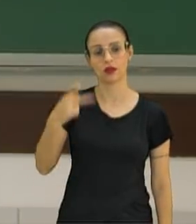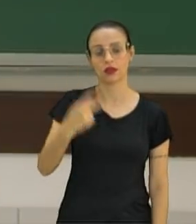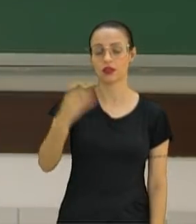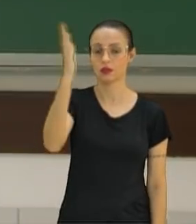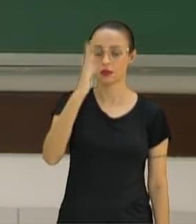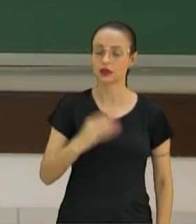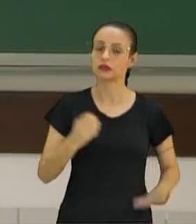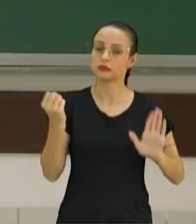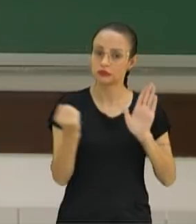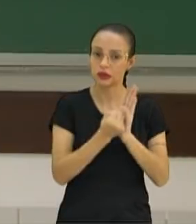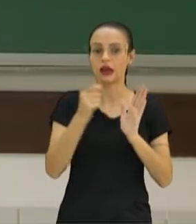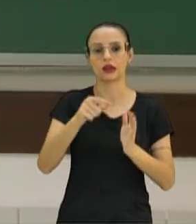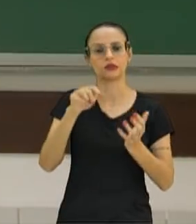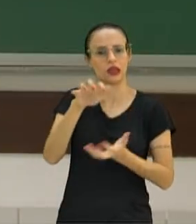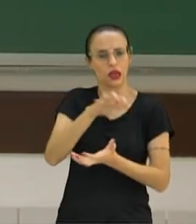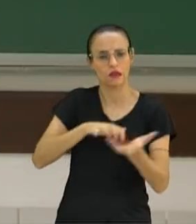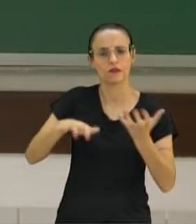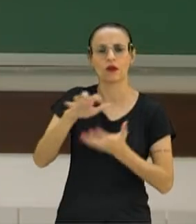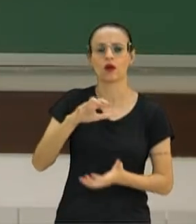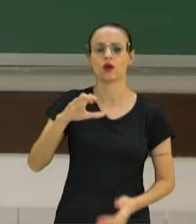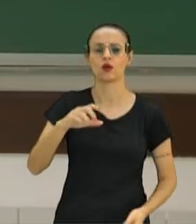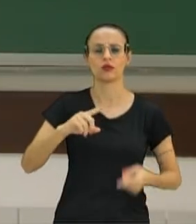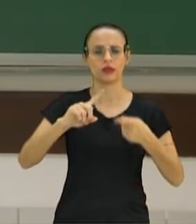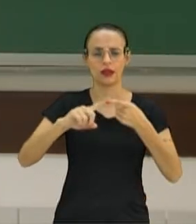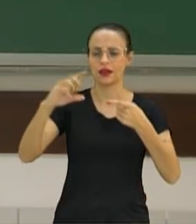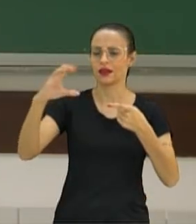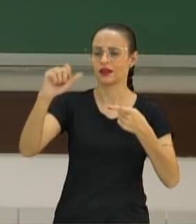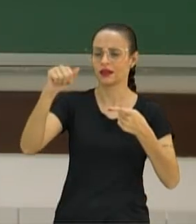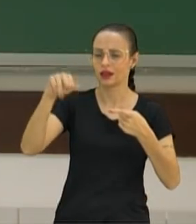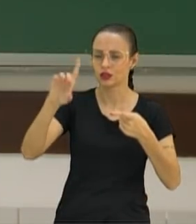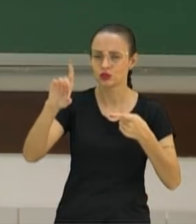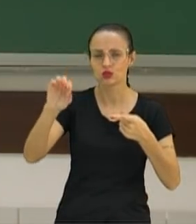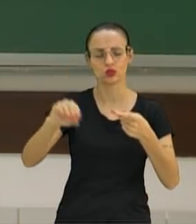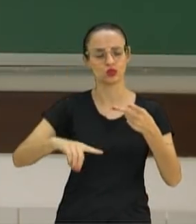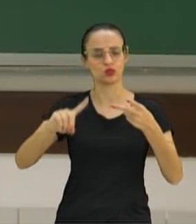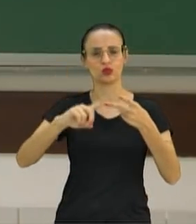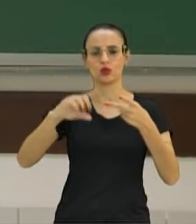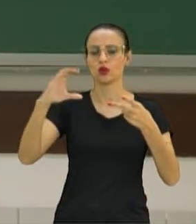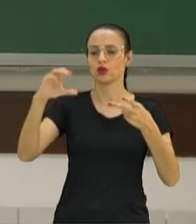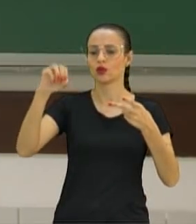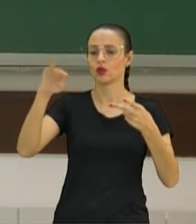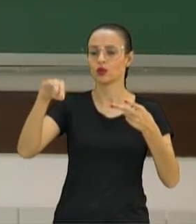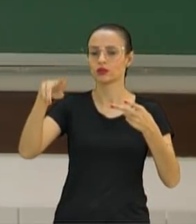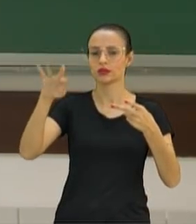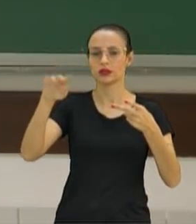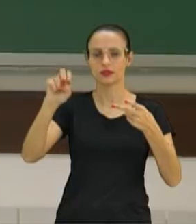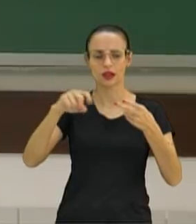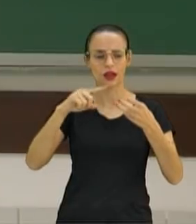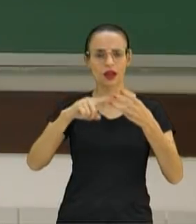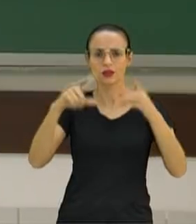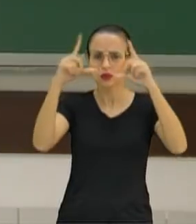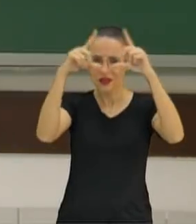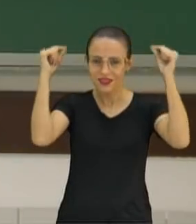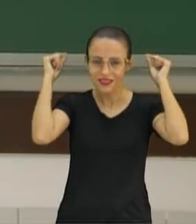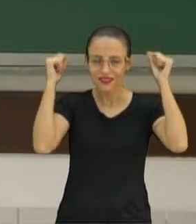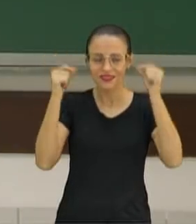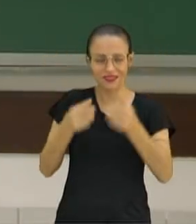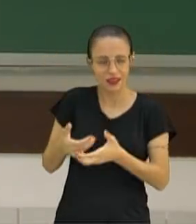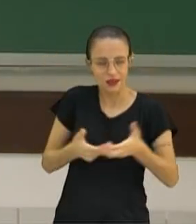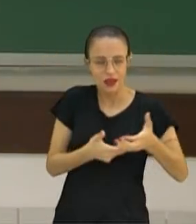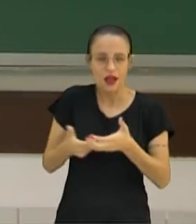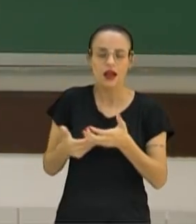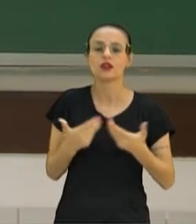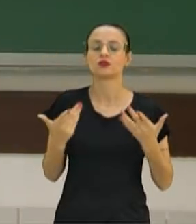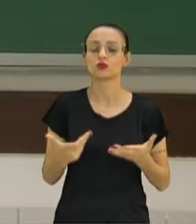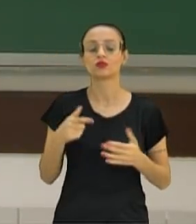marcado por essas revoltas, Canudo, Contestado, Vacina, né? O cangaço. O descontentamento social, como